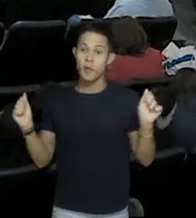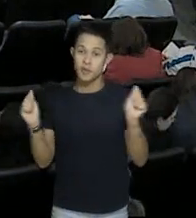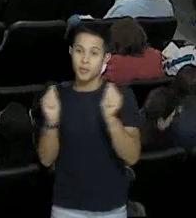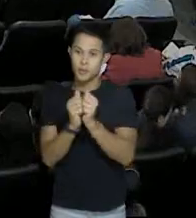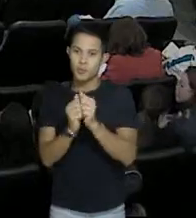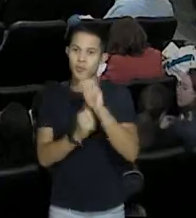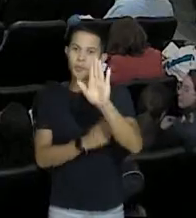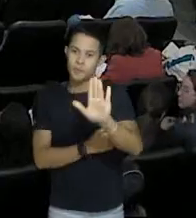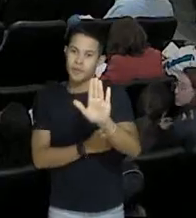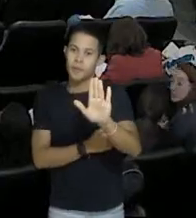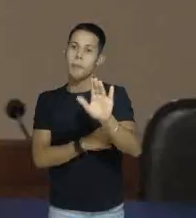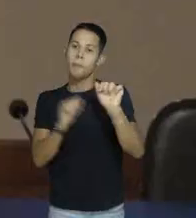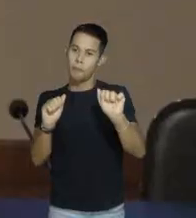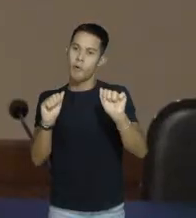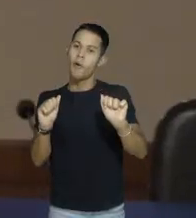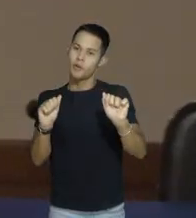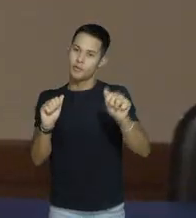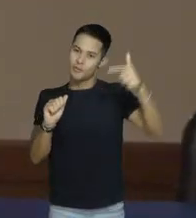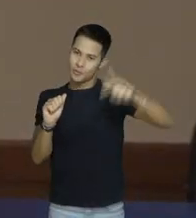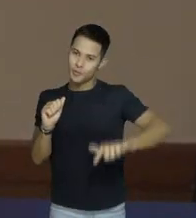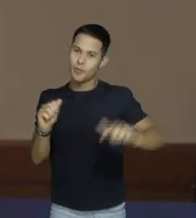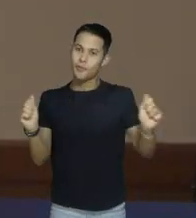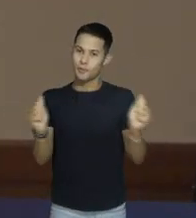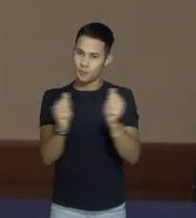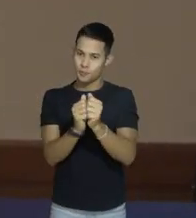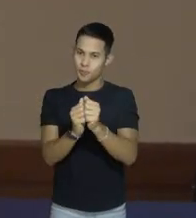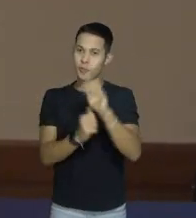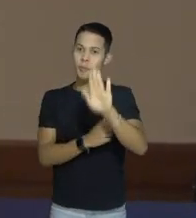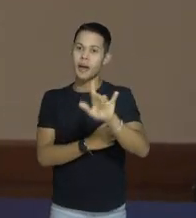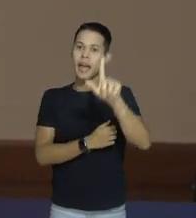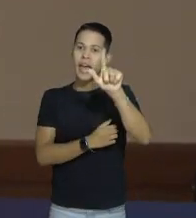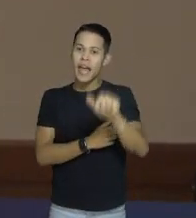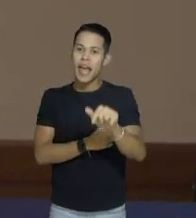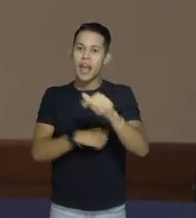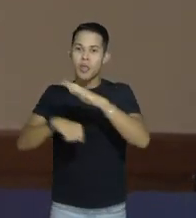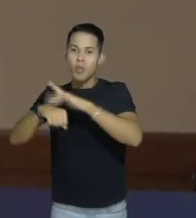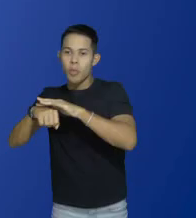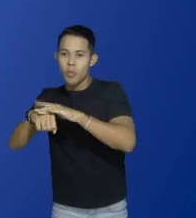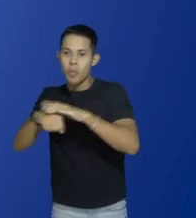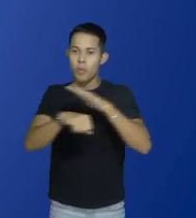elas podem estar juntas, mas elas são duas patologias diferentes, tá?